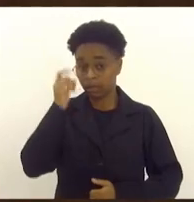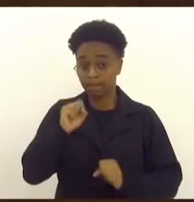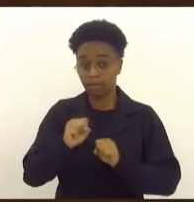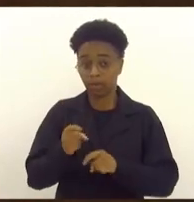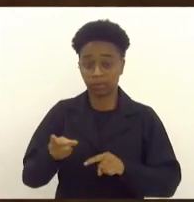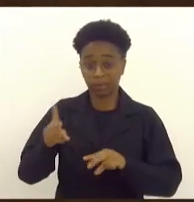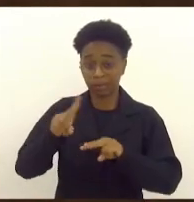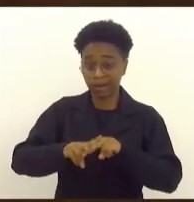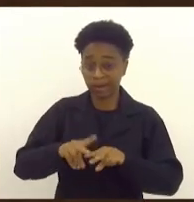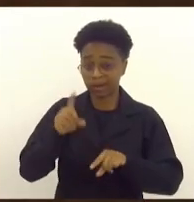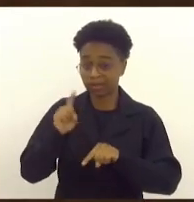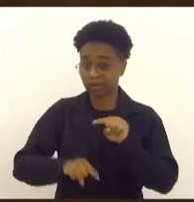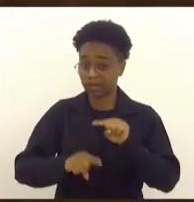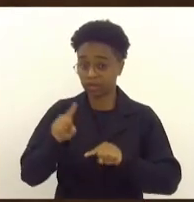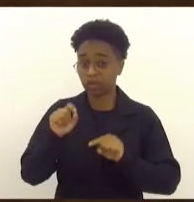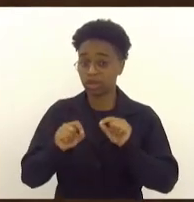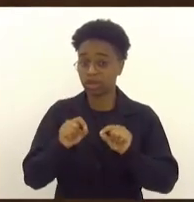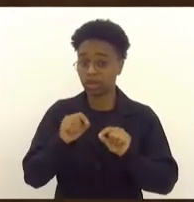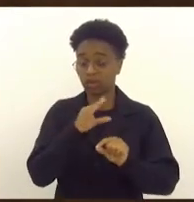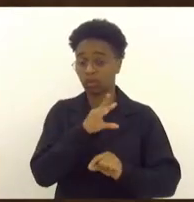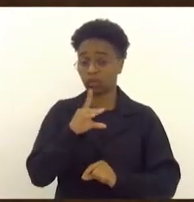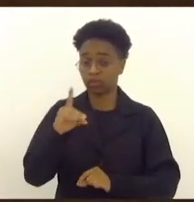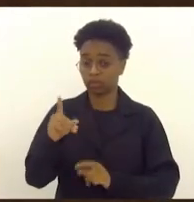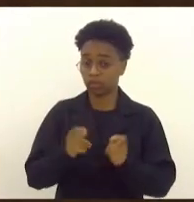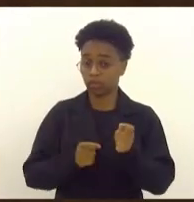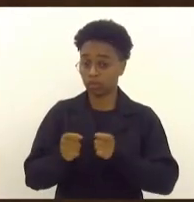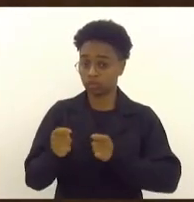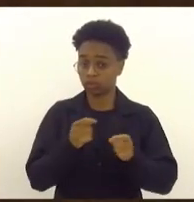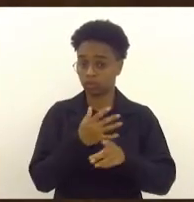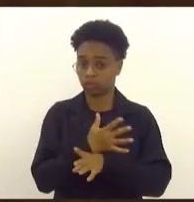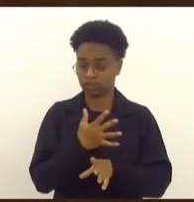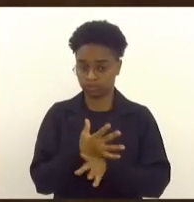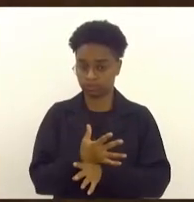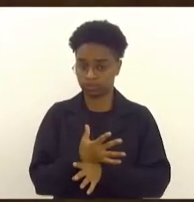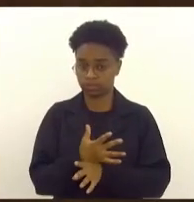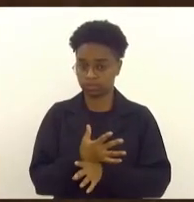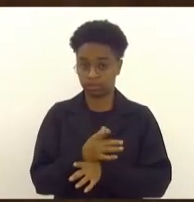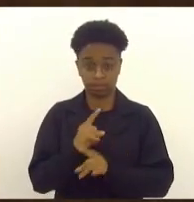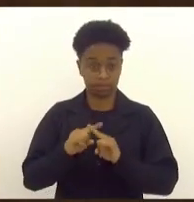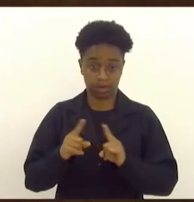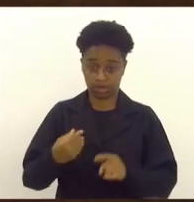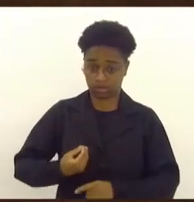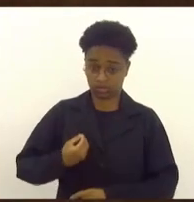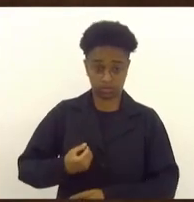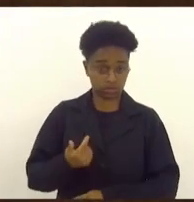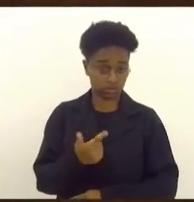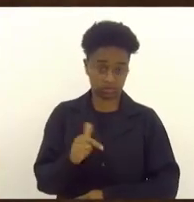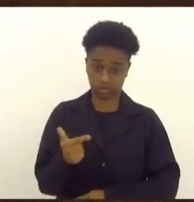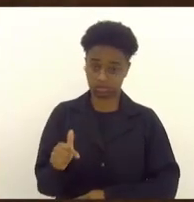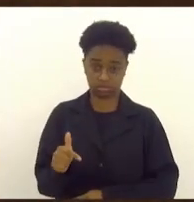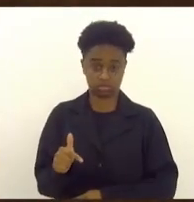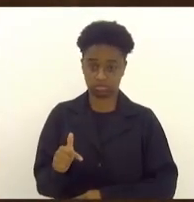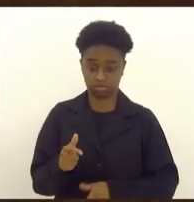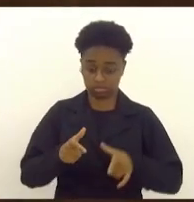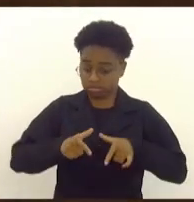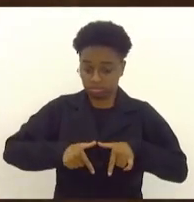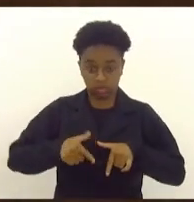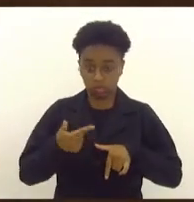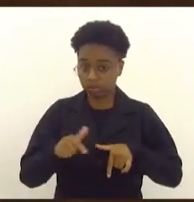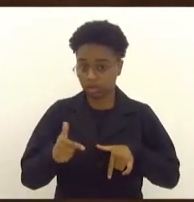de mercadoria é a coordenadoria de controle Urbano que não estava lá não estava identificado